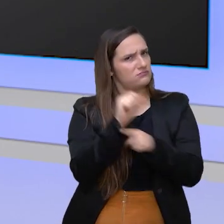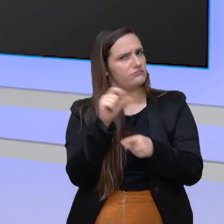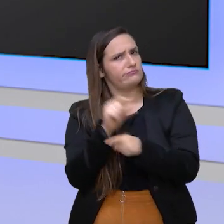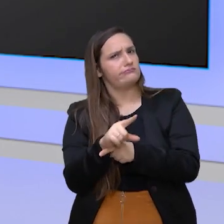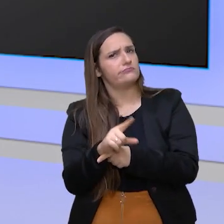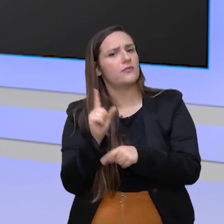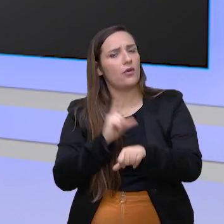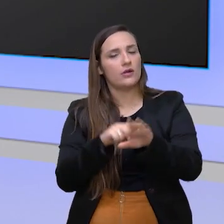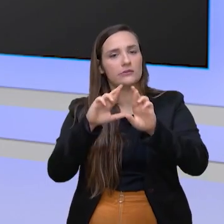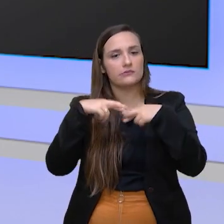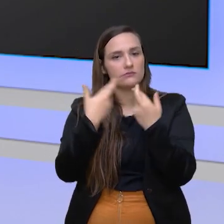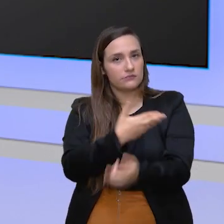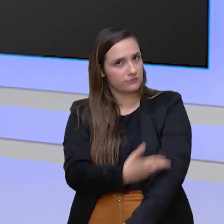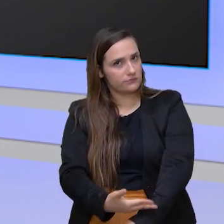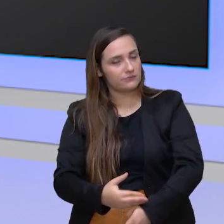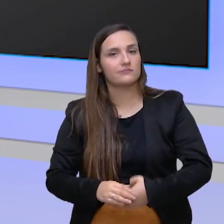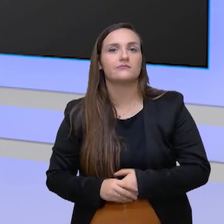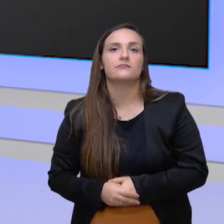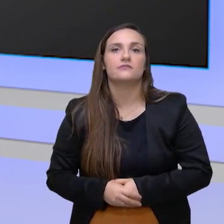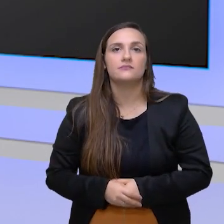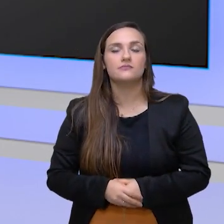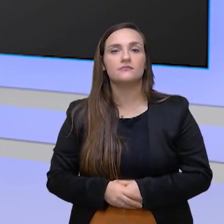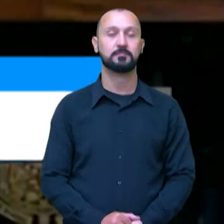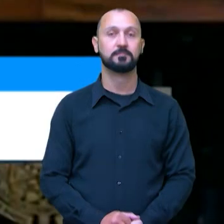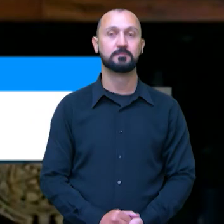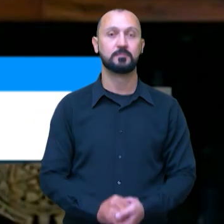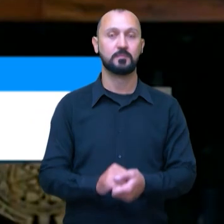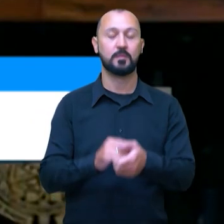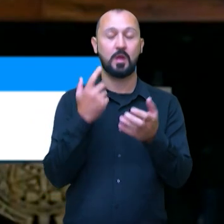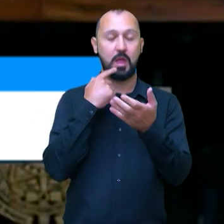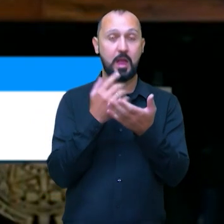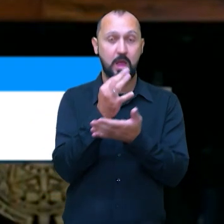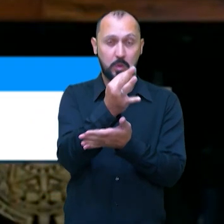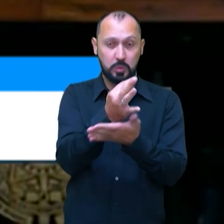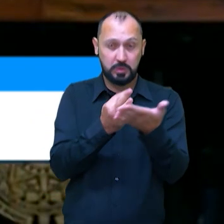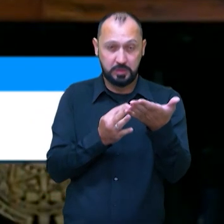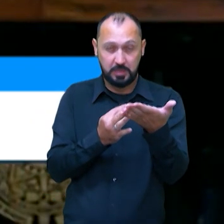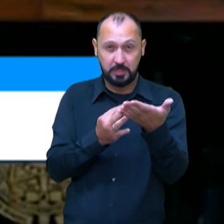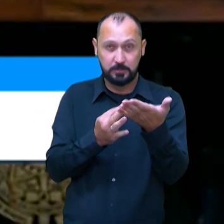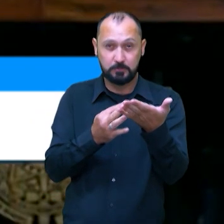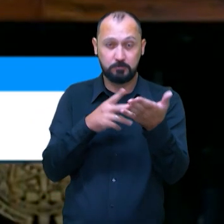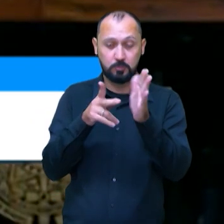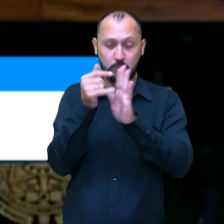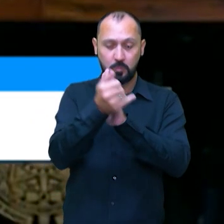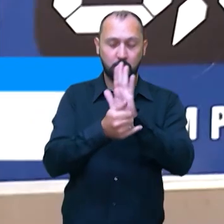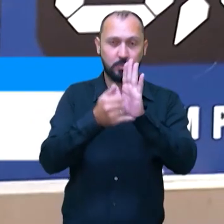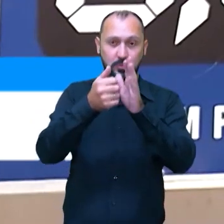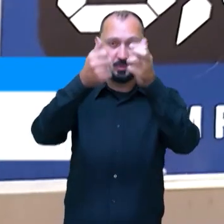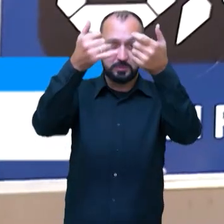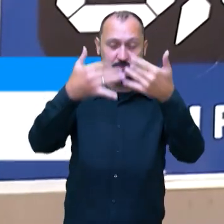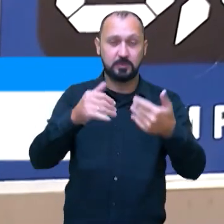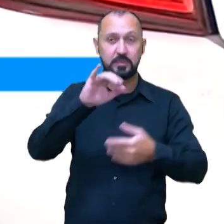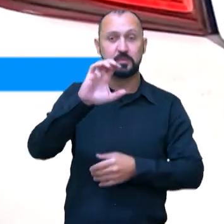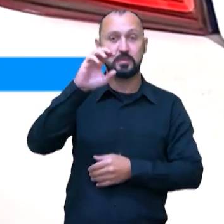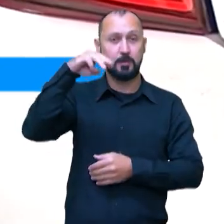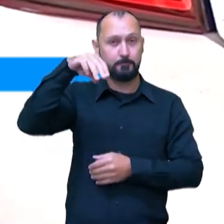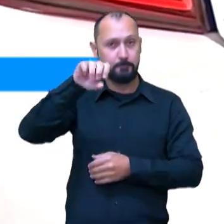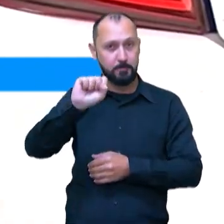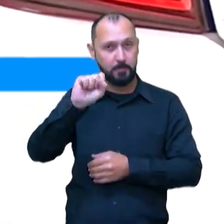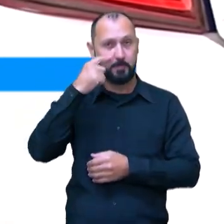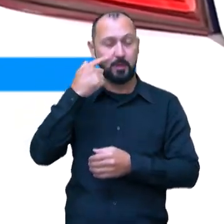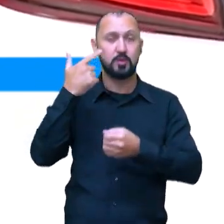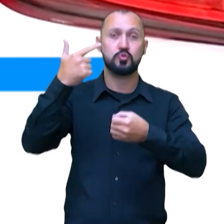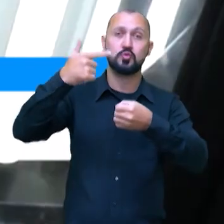pelos parlamentares durante grande expediente. O texto base de projeto que cria teto para o ICMS sobre